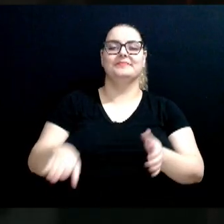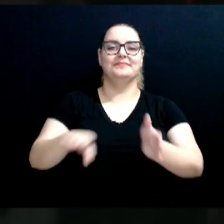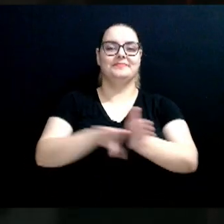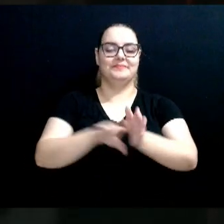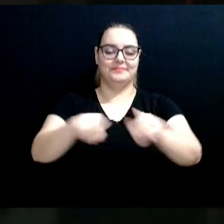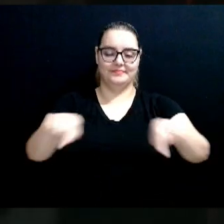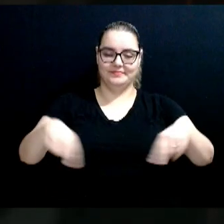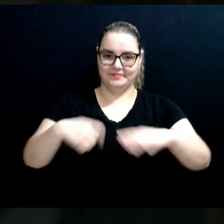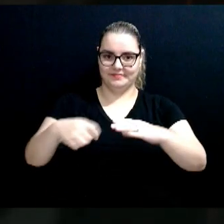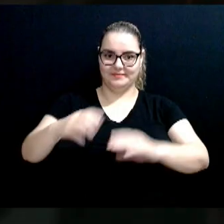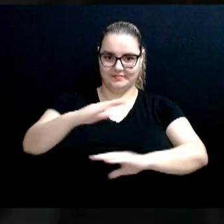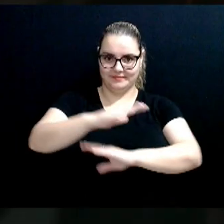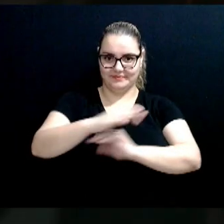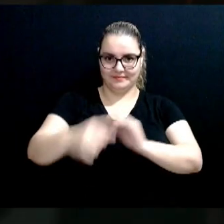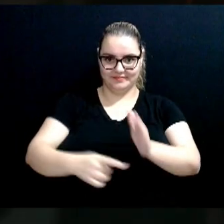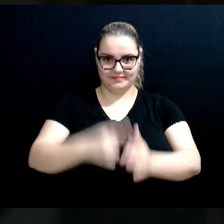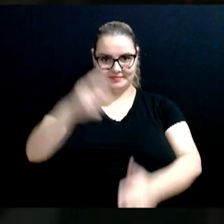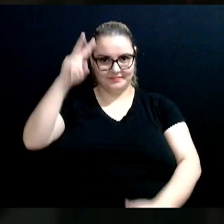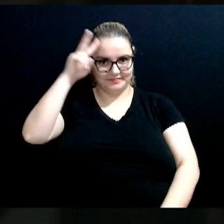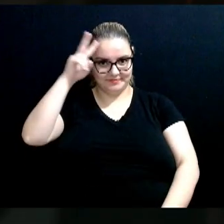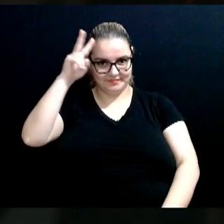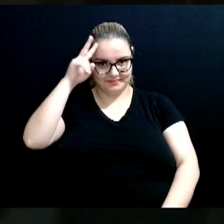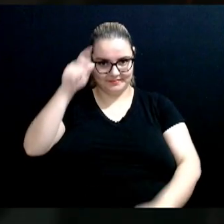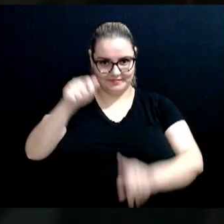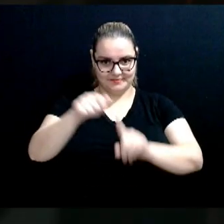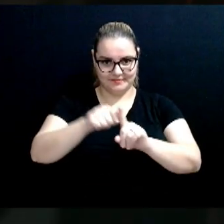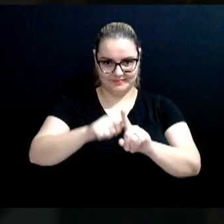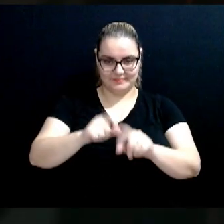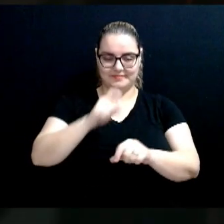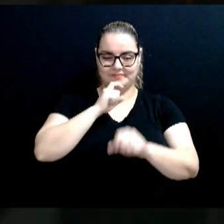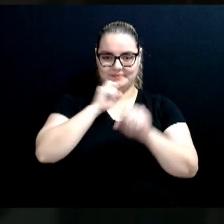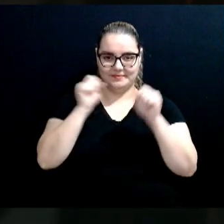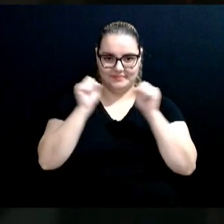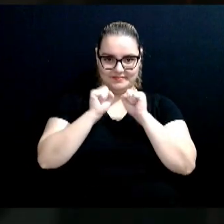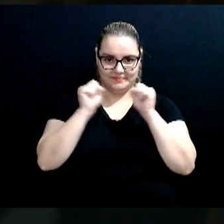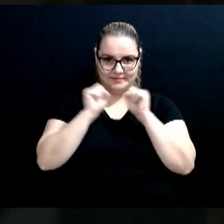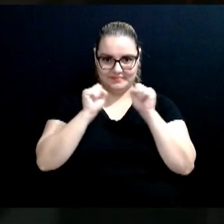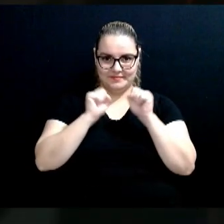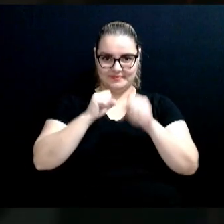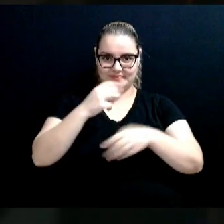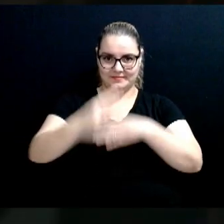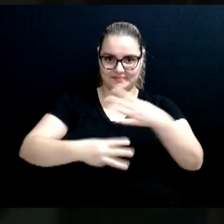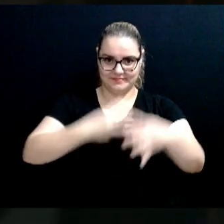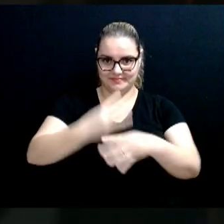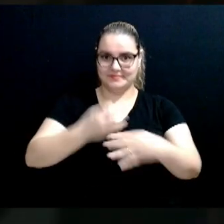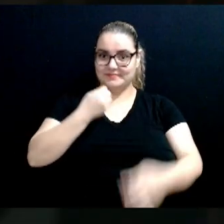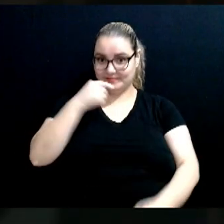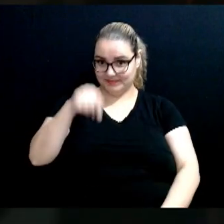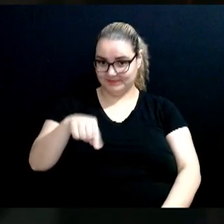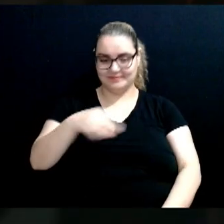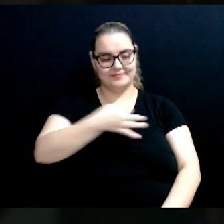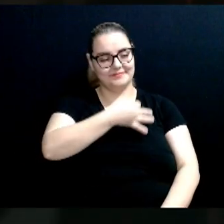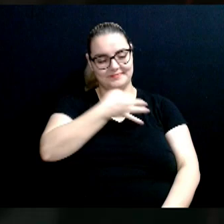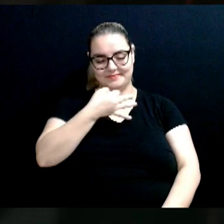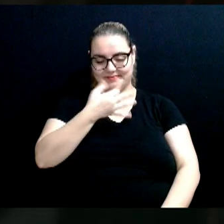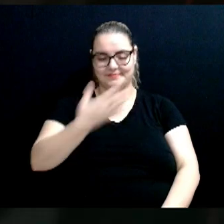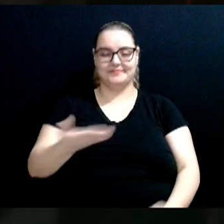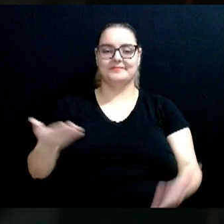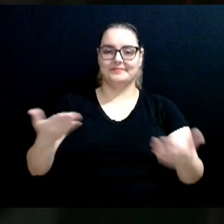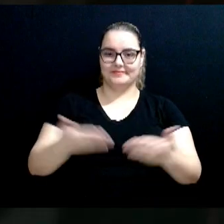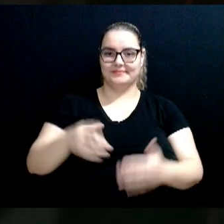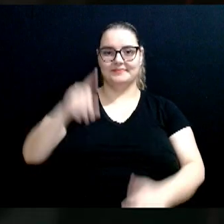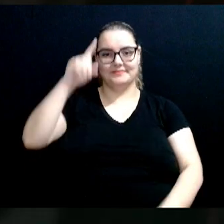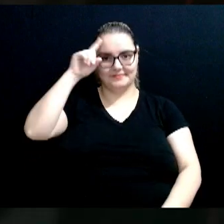Câmara, primeira segunda-feira do inverno. E aí, como você está? Tudo bem? Por aqui tudo ótimo. Hoje, dia 22